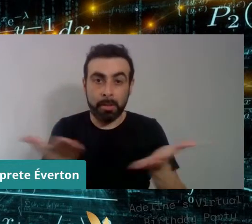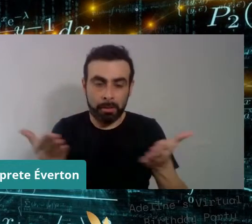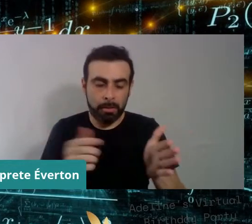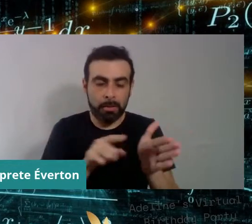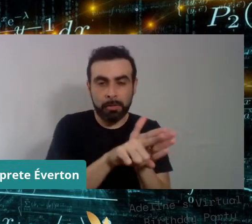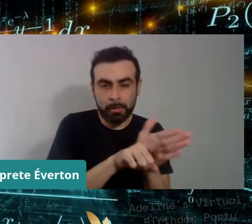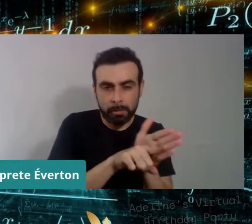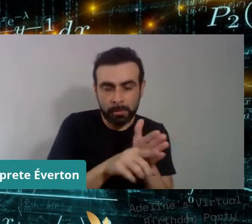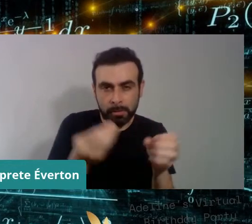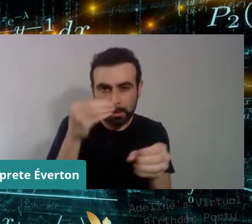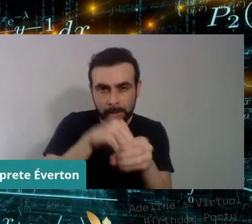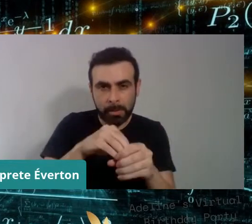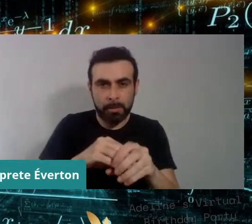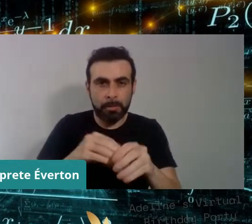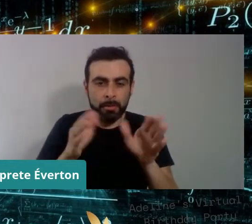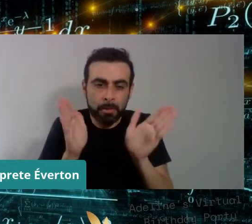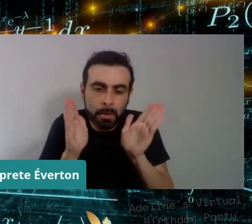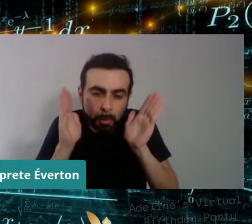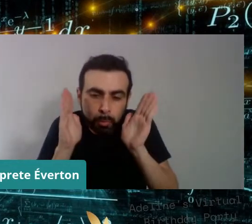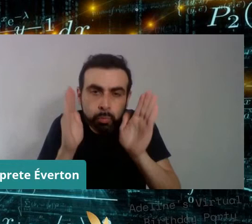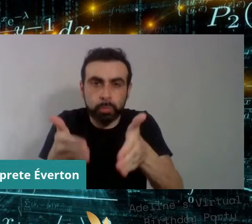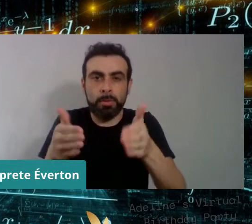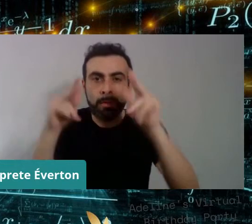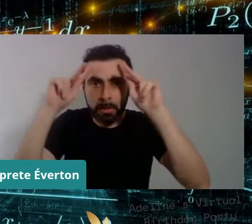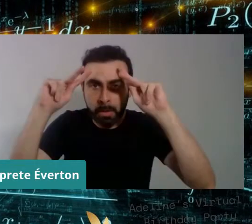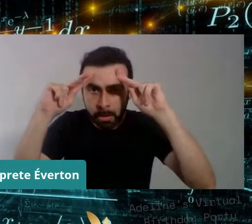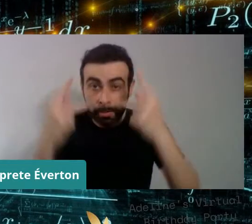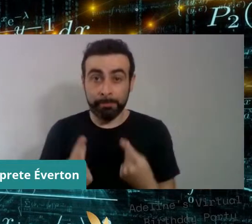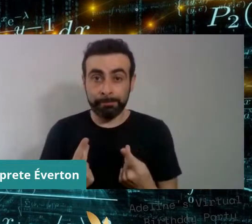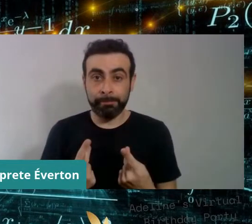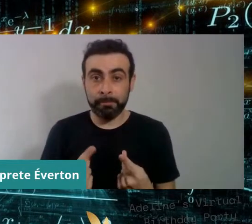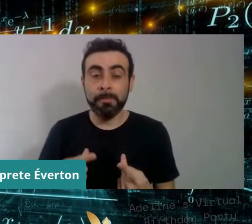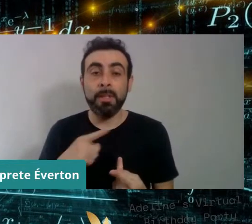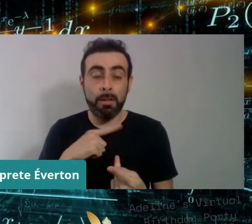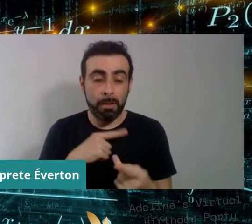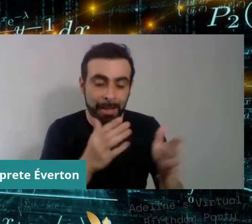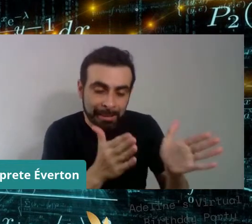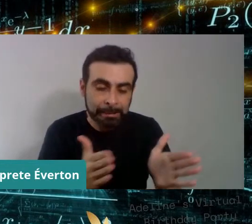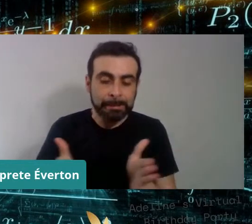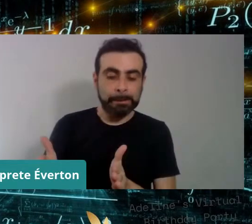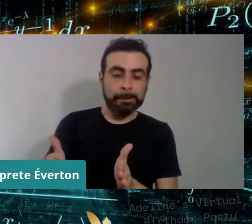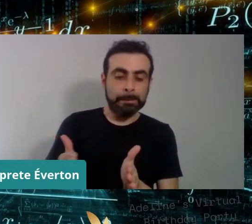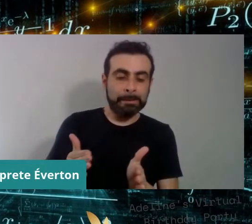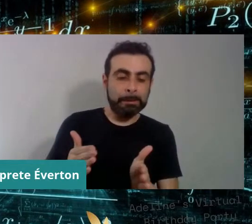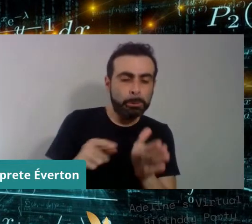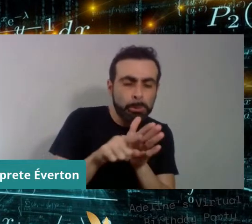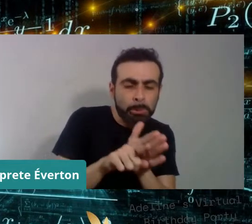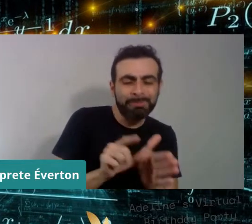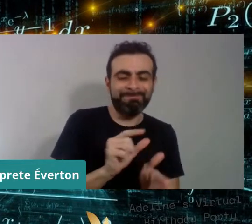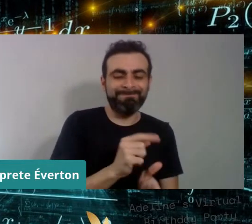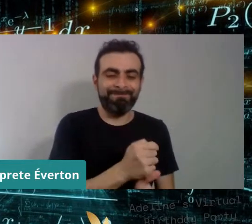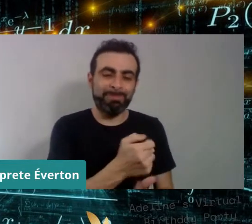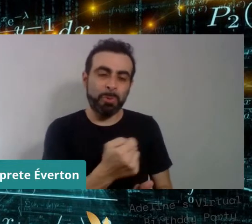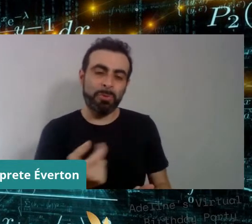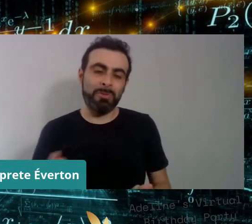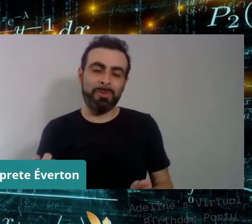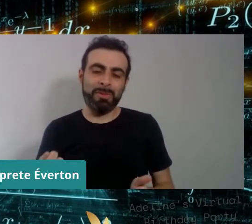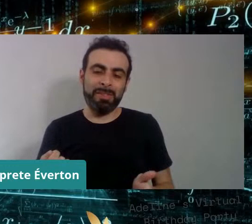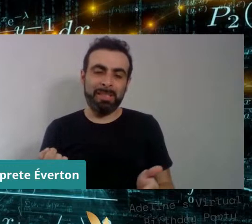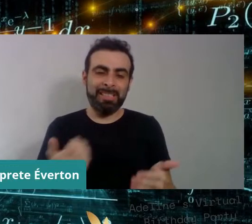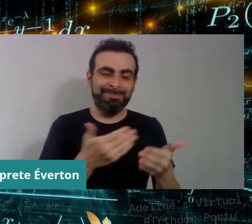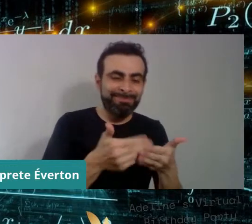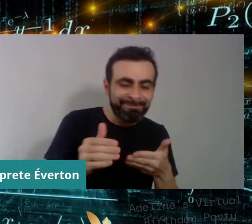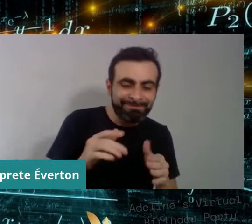em humanas, nós perdemos muito tempo, né? Nós exploramos pouco as possibilidades